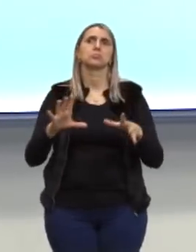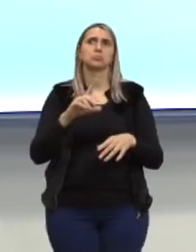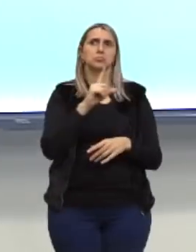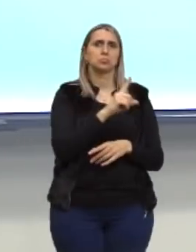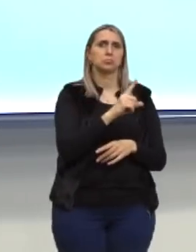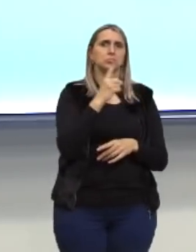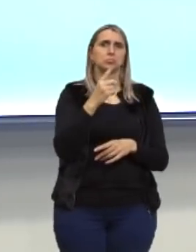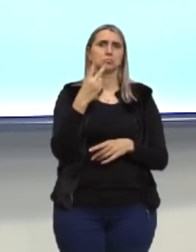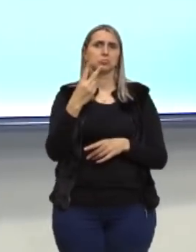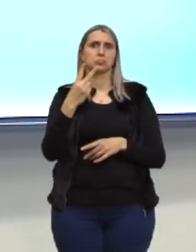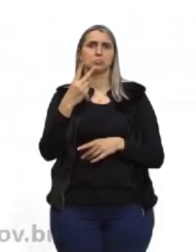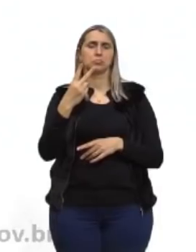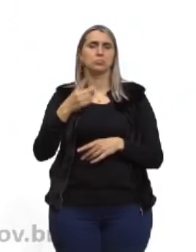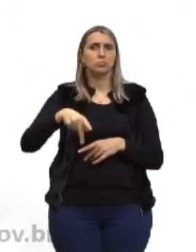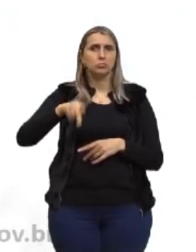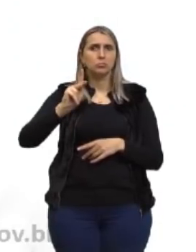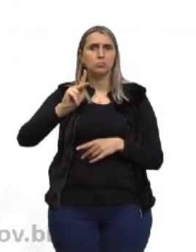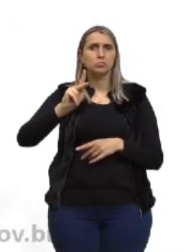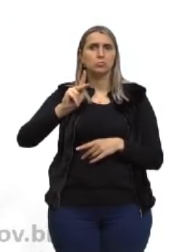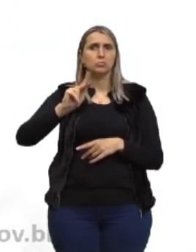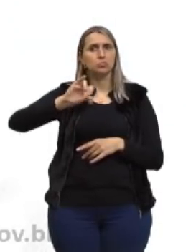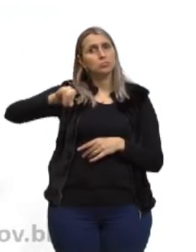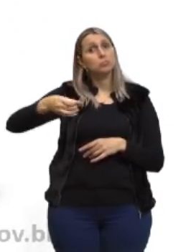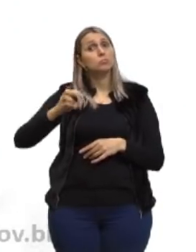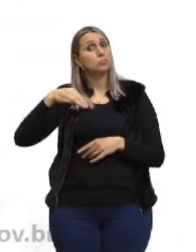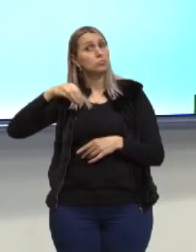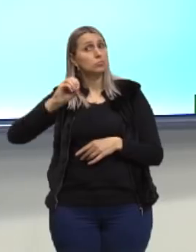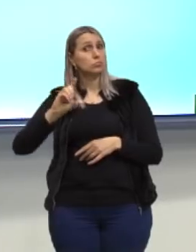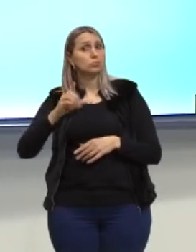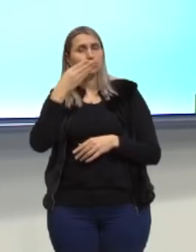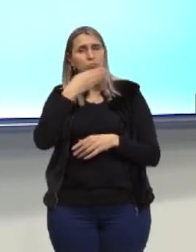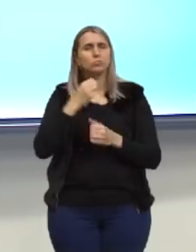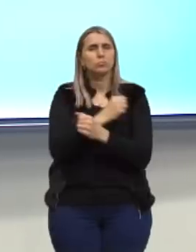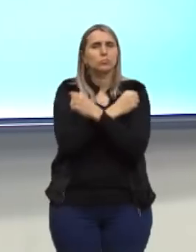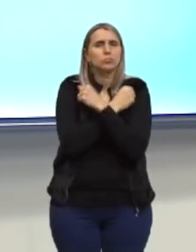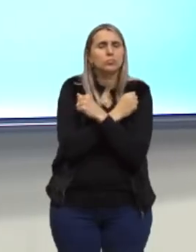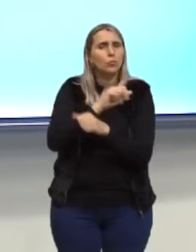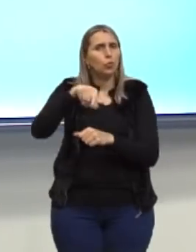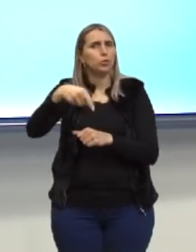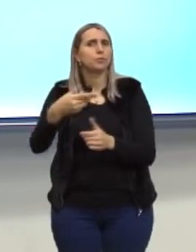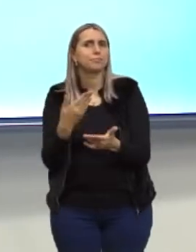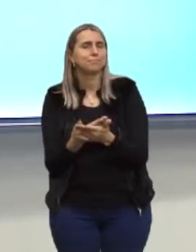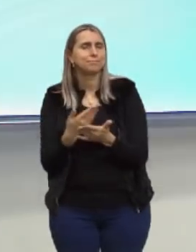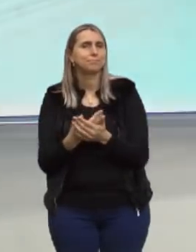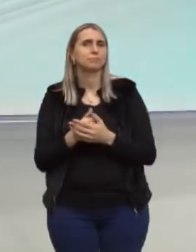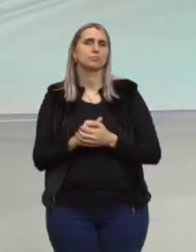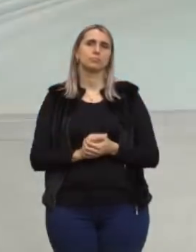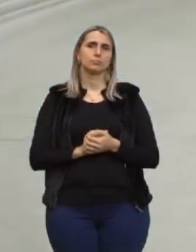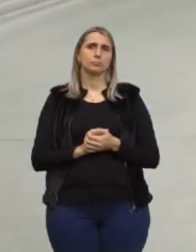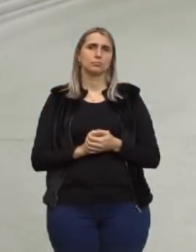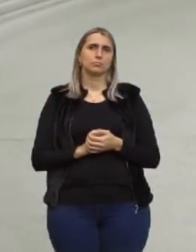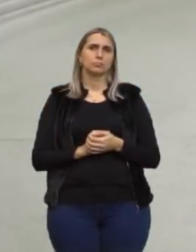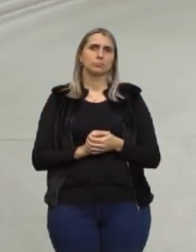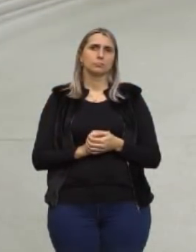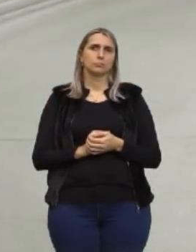112 quilojoules por mol de glicose um grande abraço e até a próxima aula